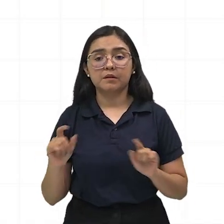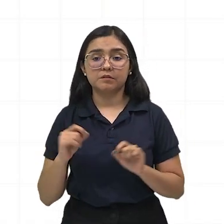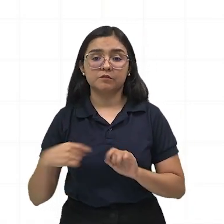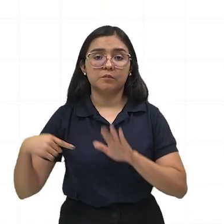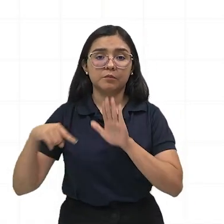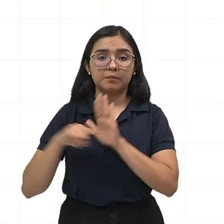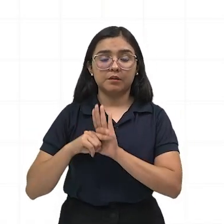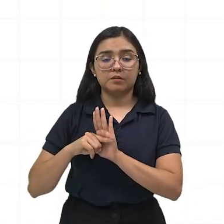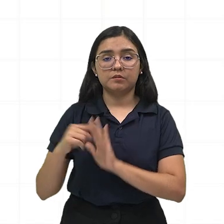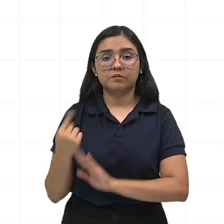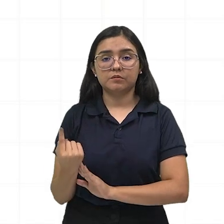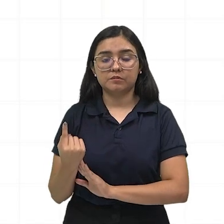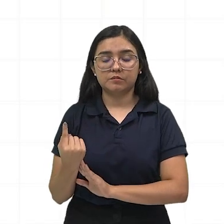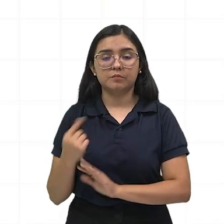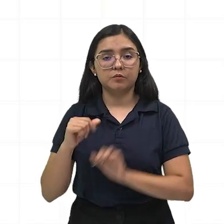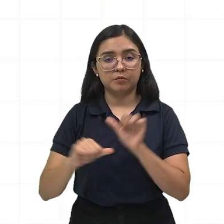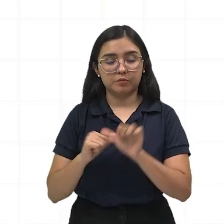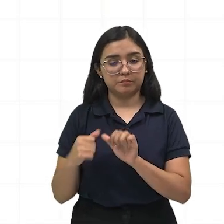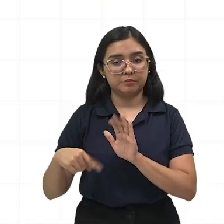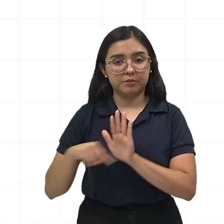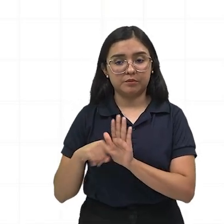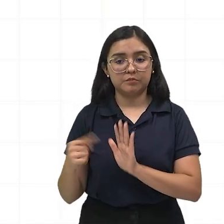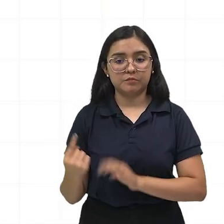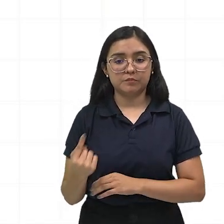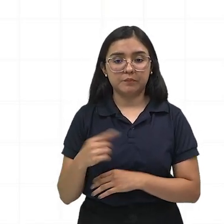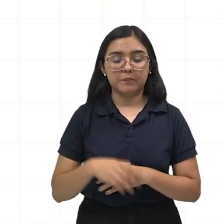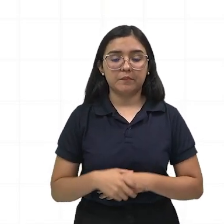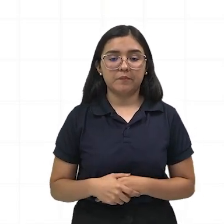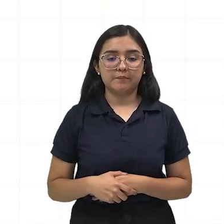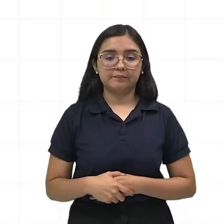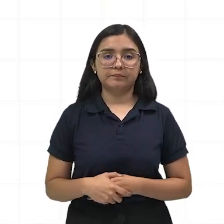foi para o -1.